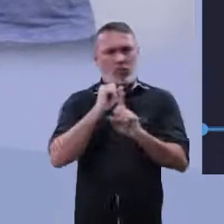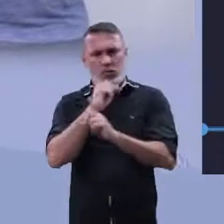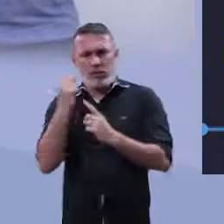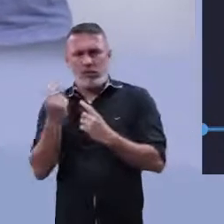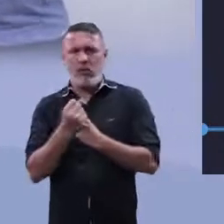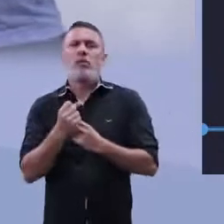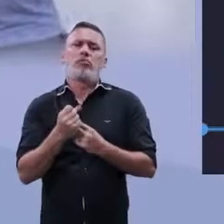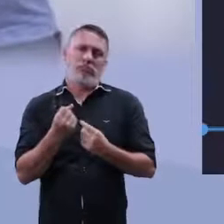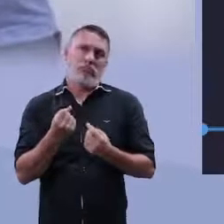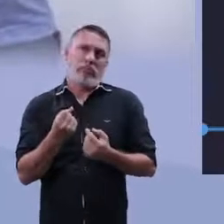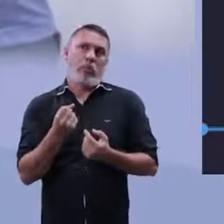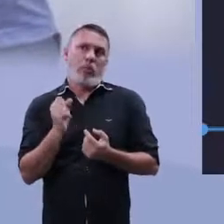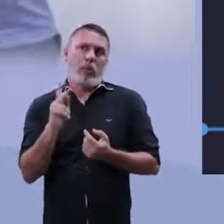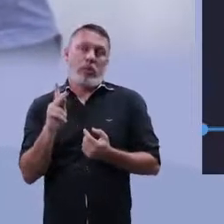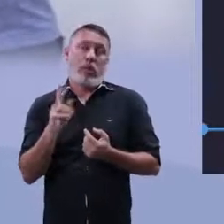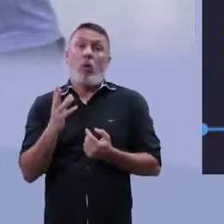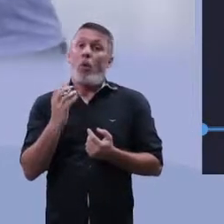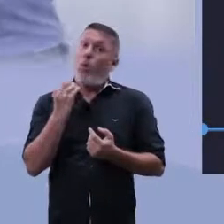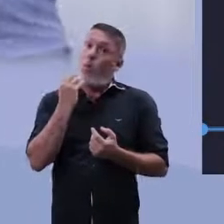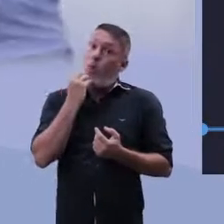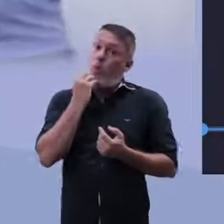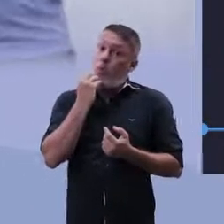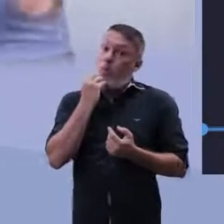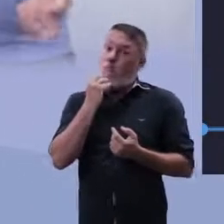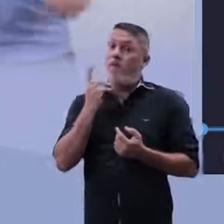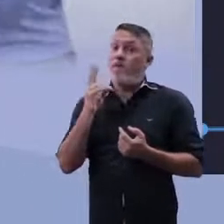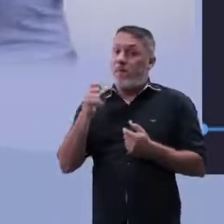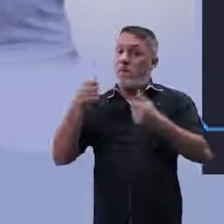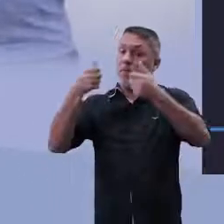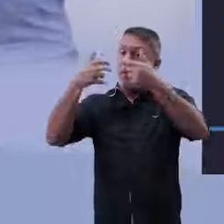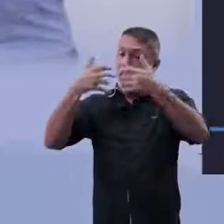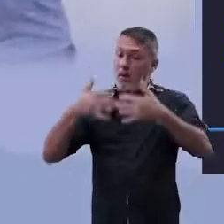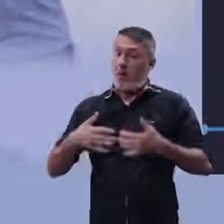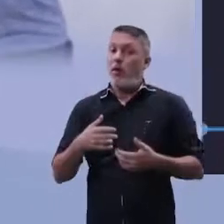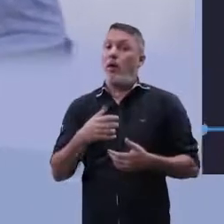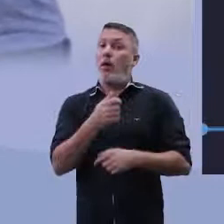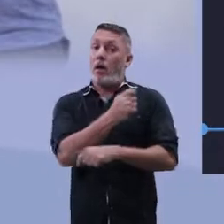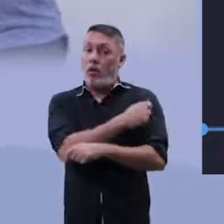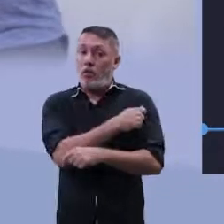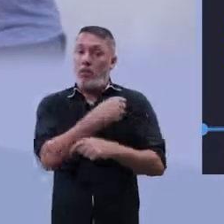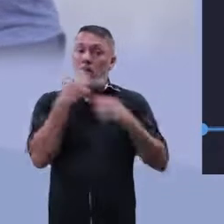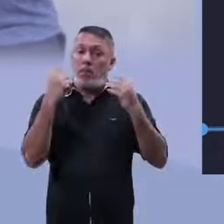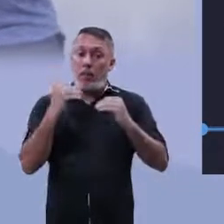sociedade, obviamente eu espero que ele apresente isso no